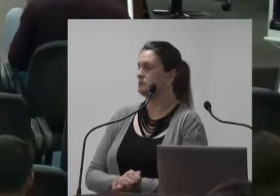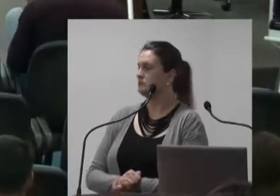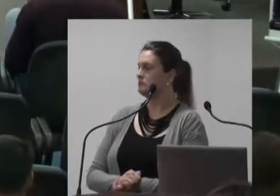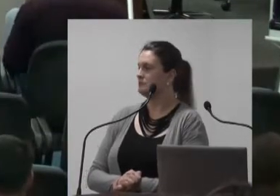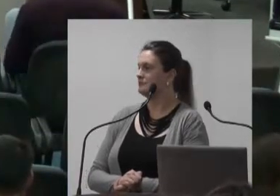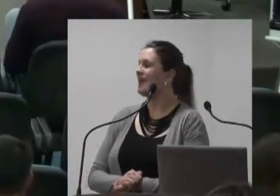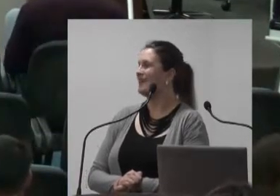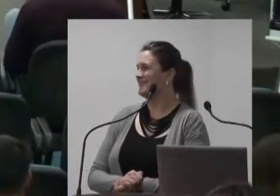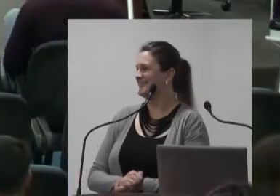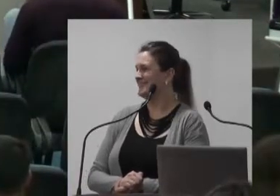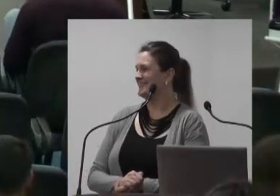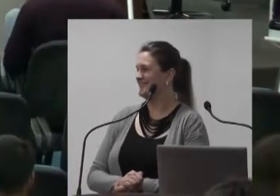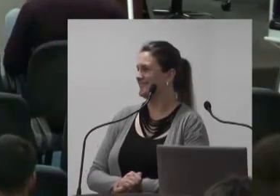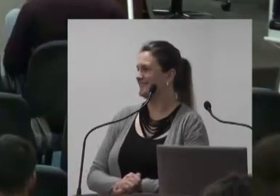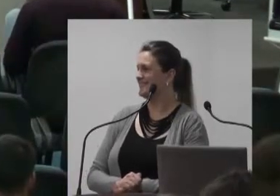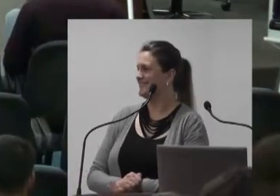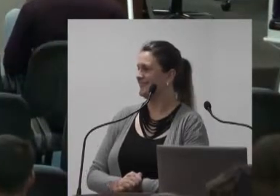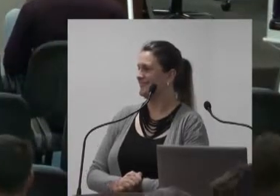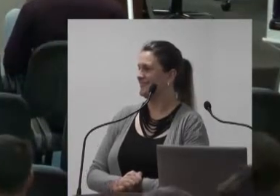1,68.